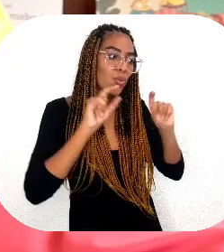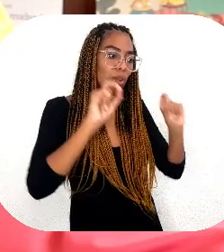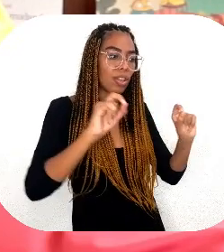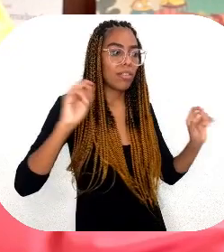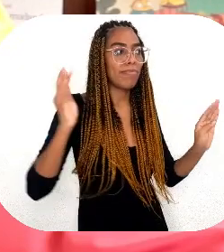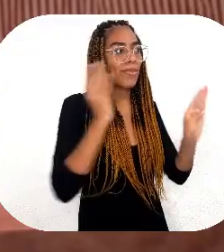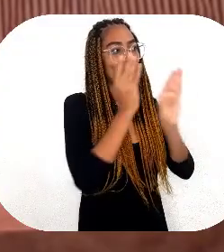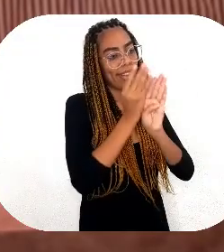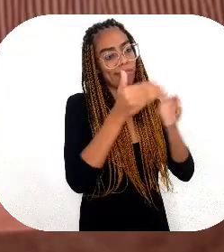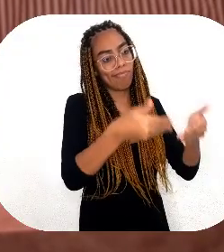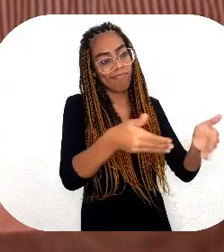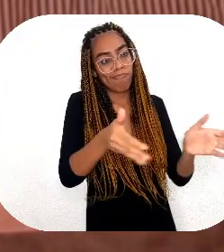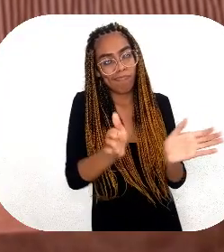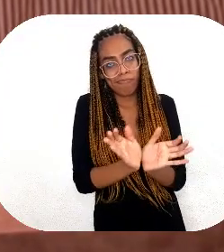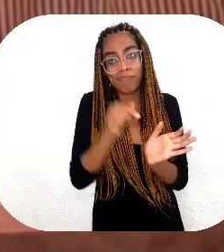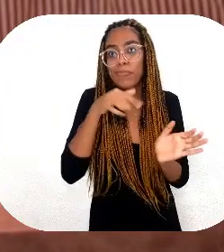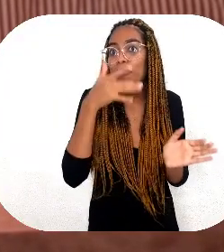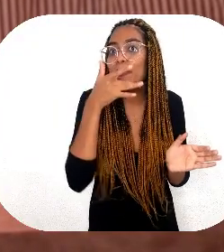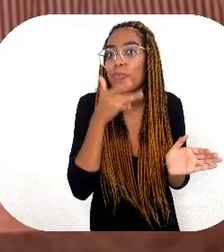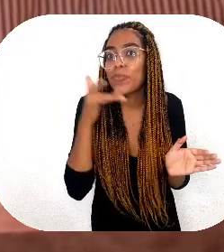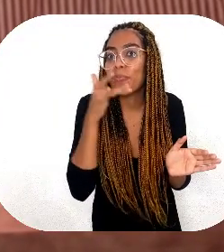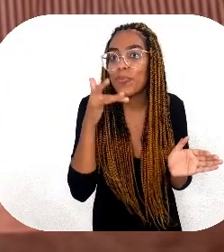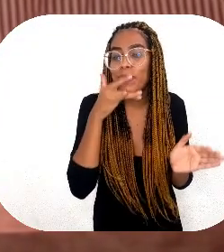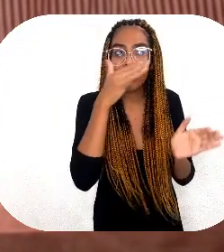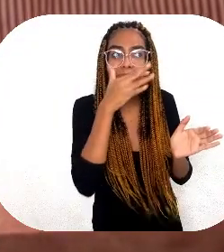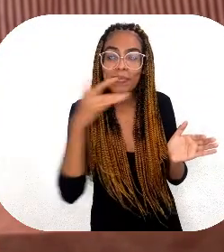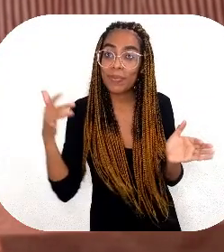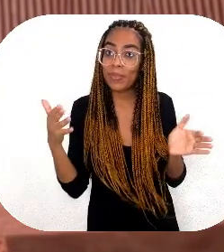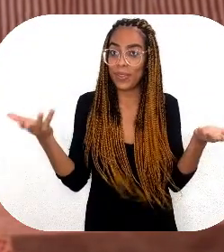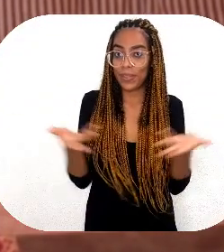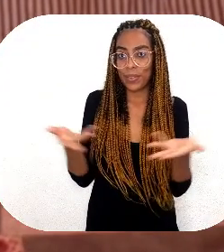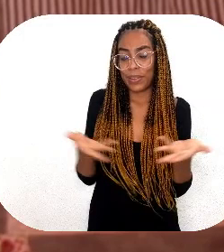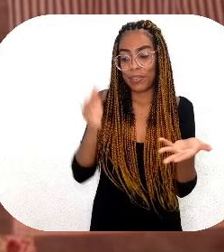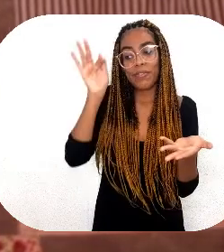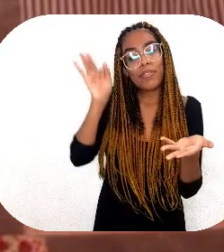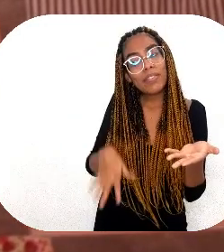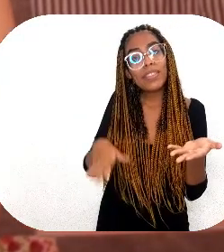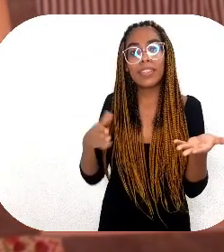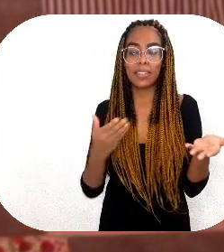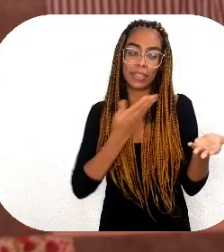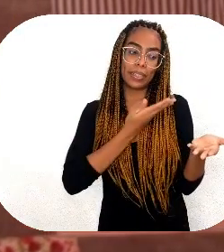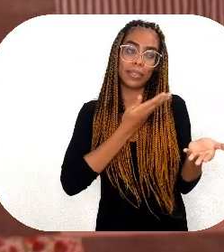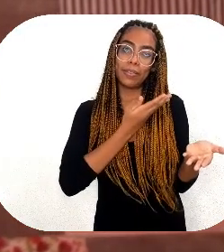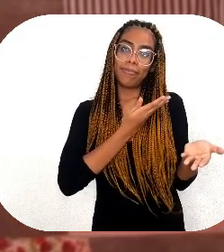gato. Dizem lá nas terras da África que tudo é por causa do tal do Gui.